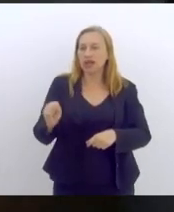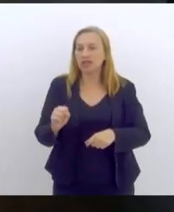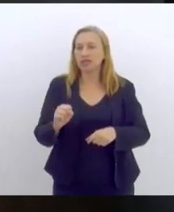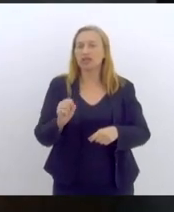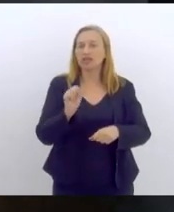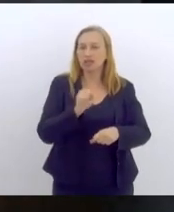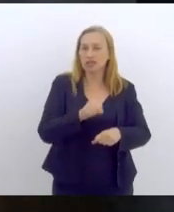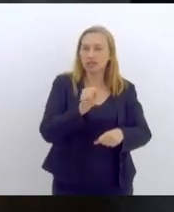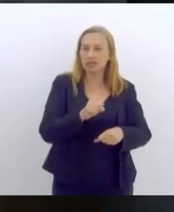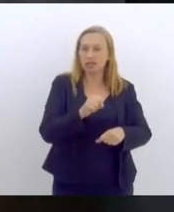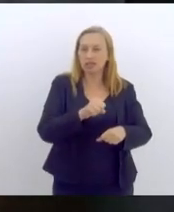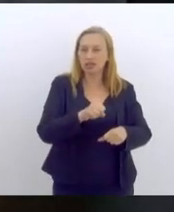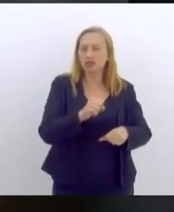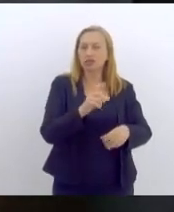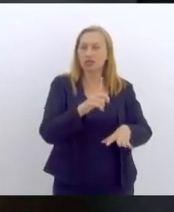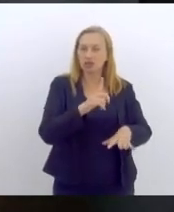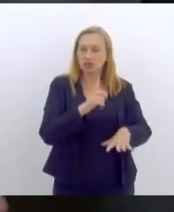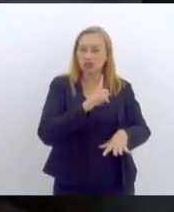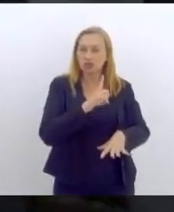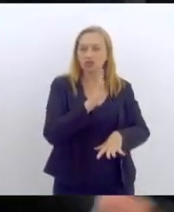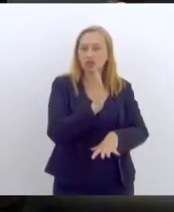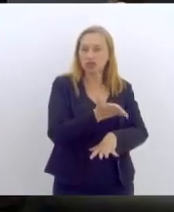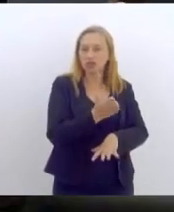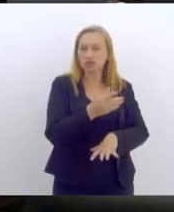lá. Obrigado, presidente.